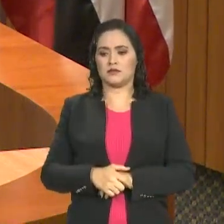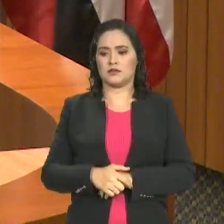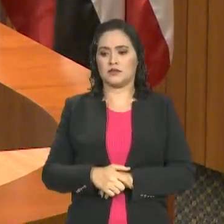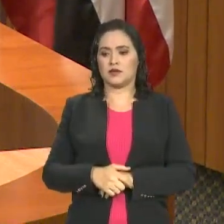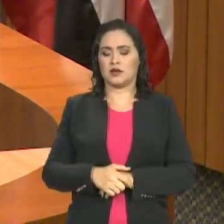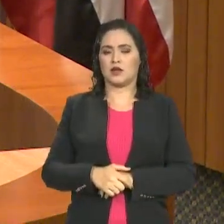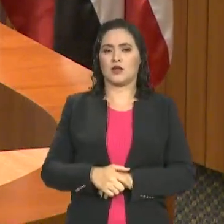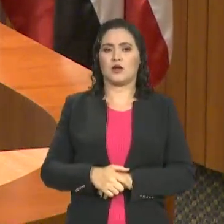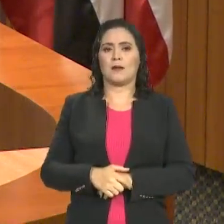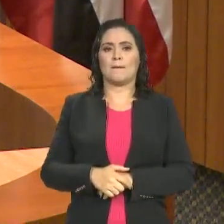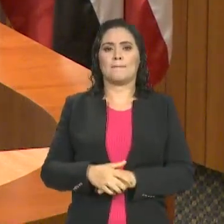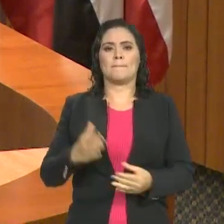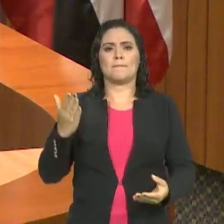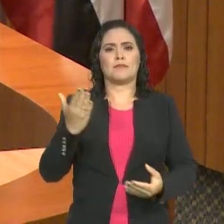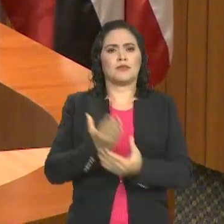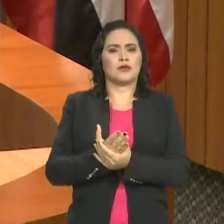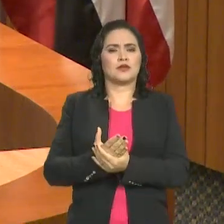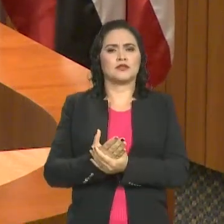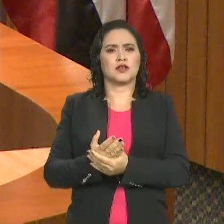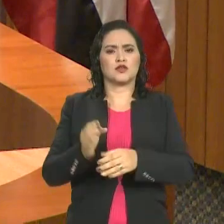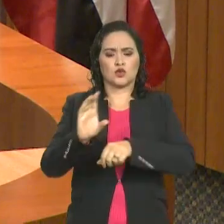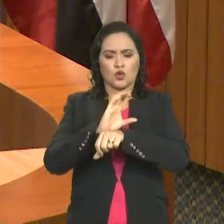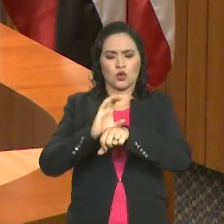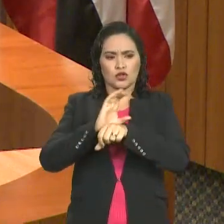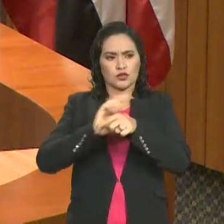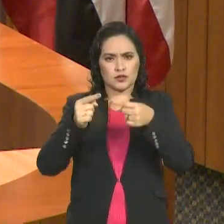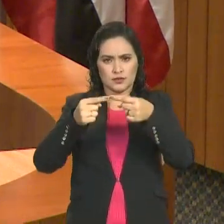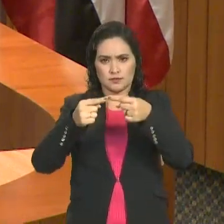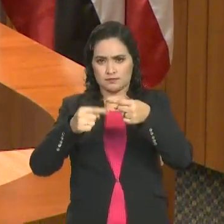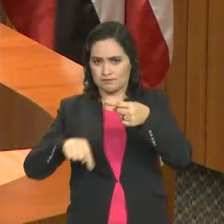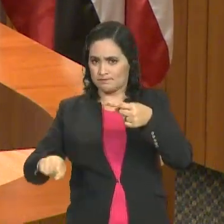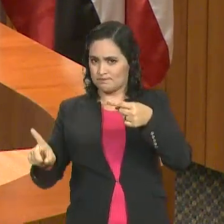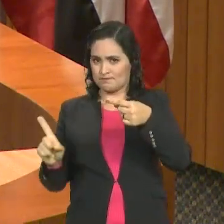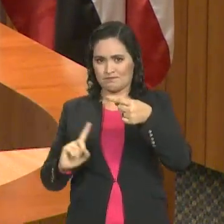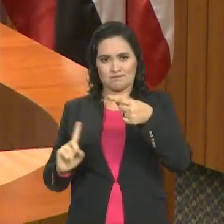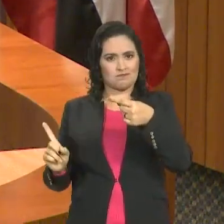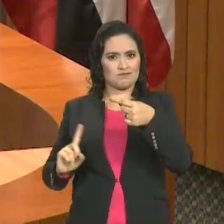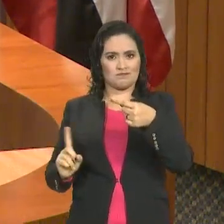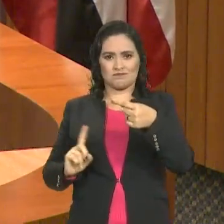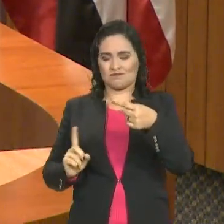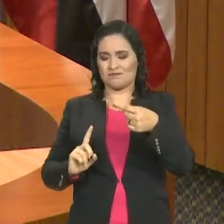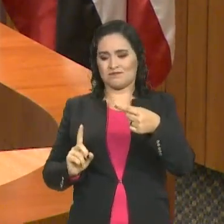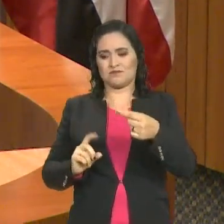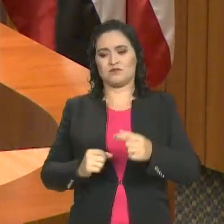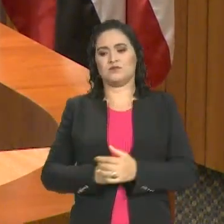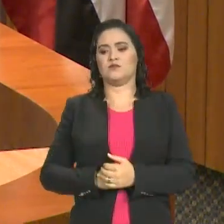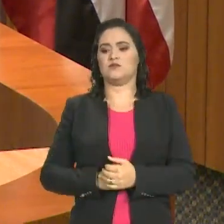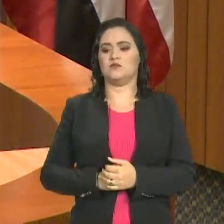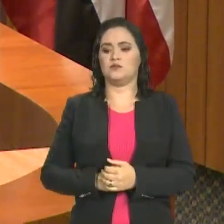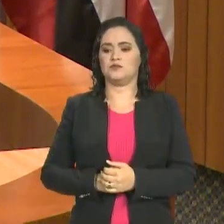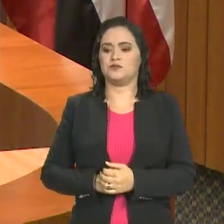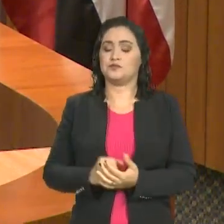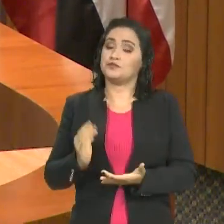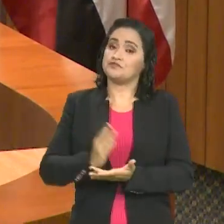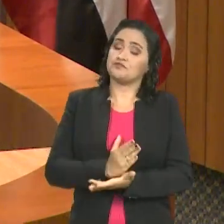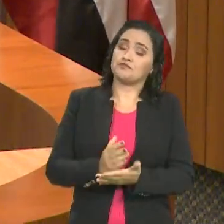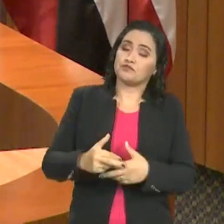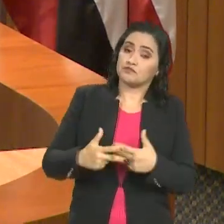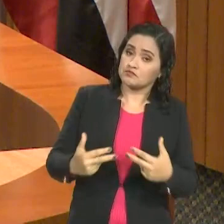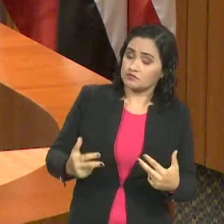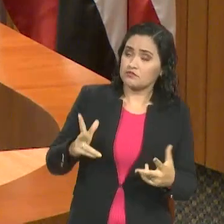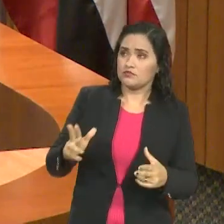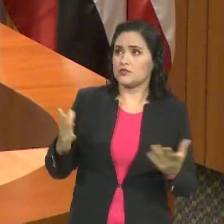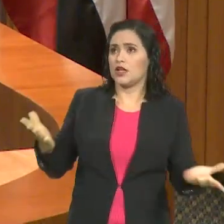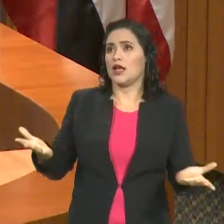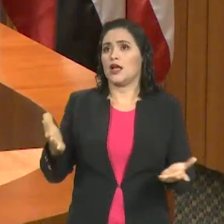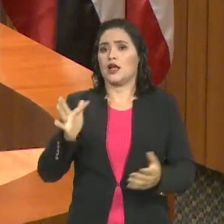de inconstitucionalidade perante algumas coisas que foram derrubadas ontem. Claro que situações como o Fundo